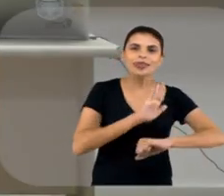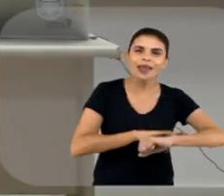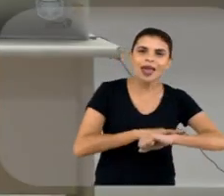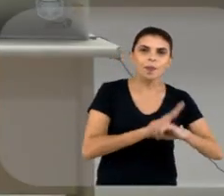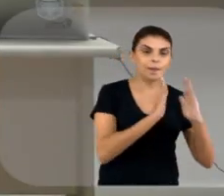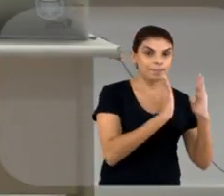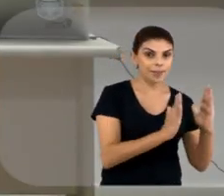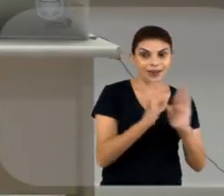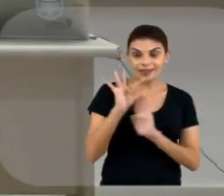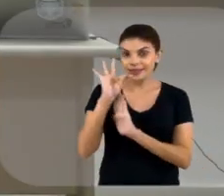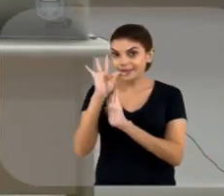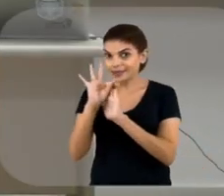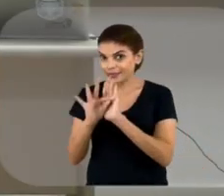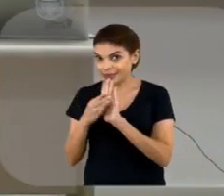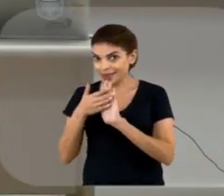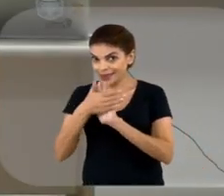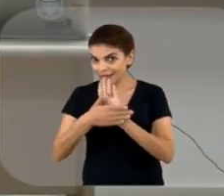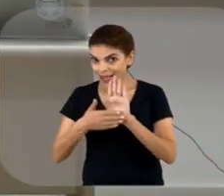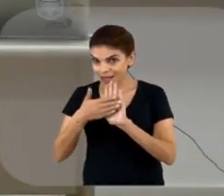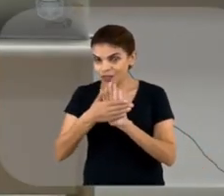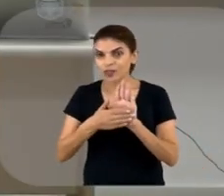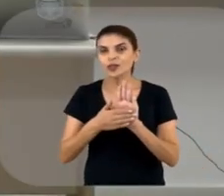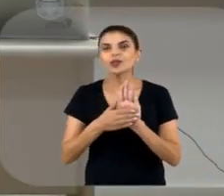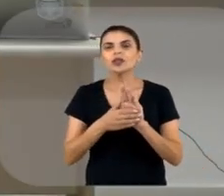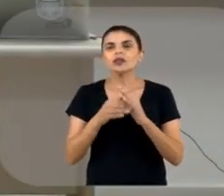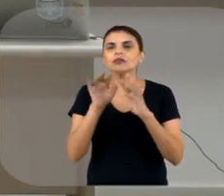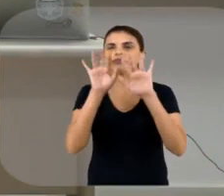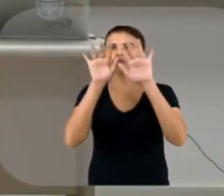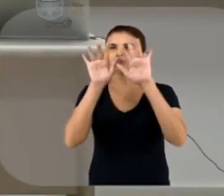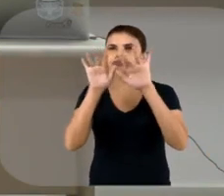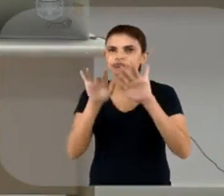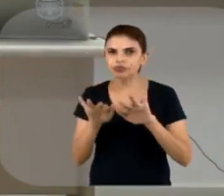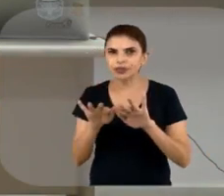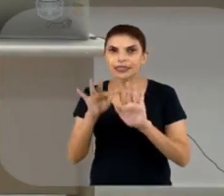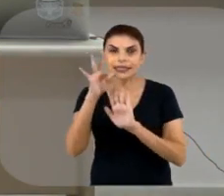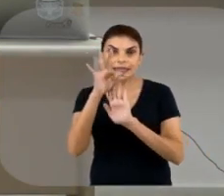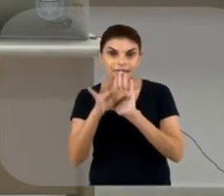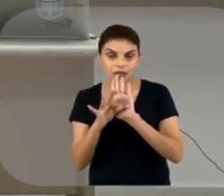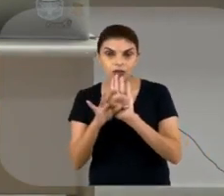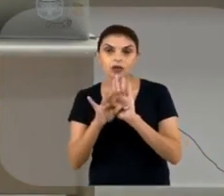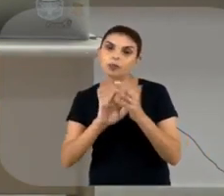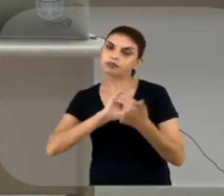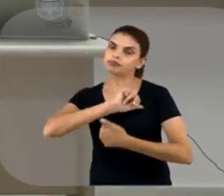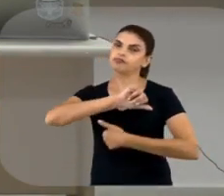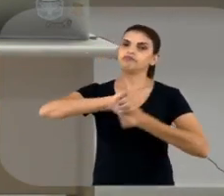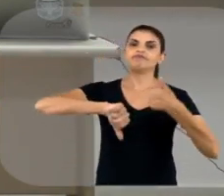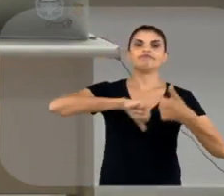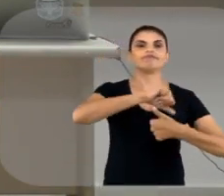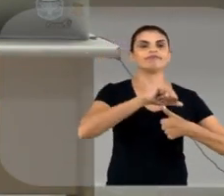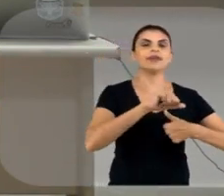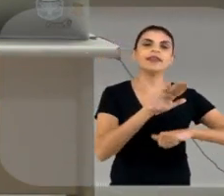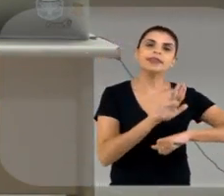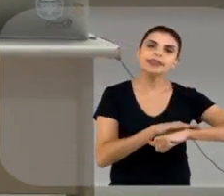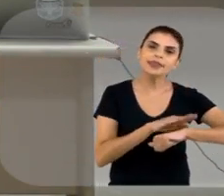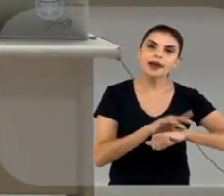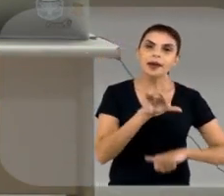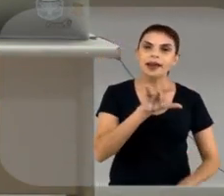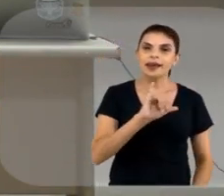Então, aquele texto ali, né, que estava aquela surpa de letrinhas, como a Ana disse, no fim das